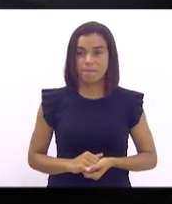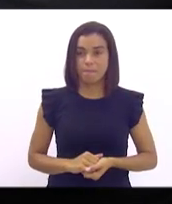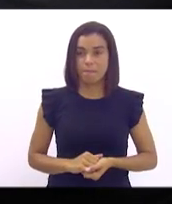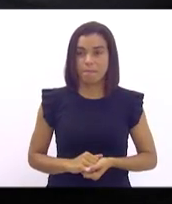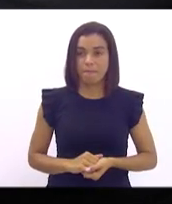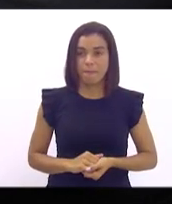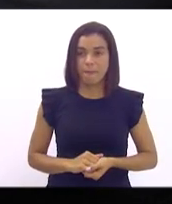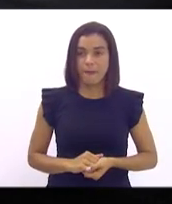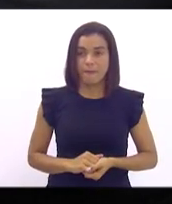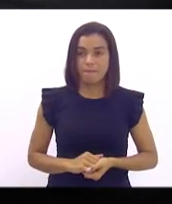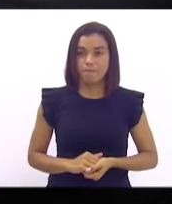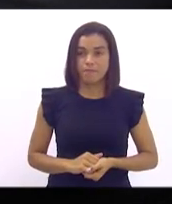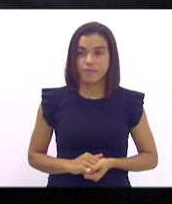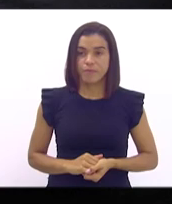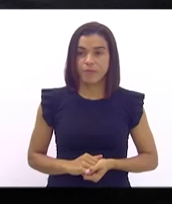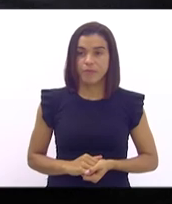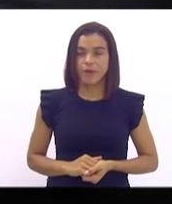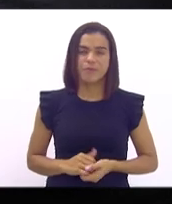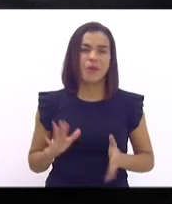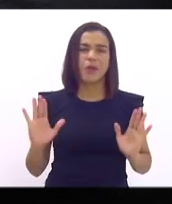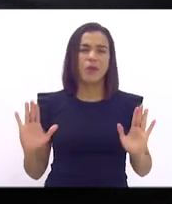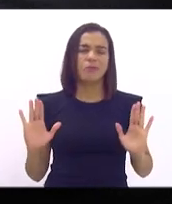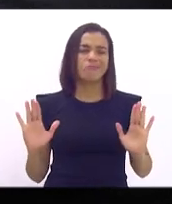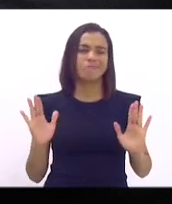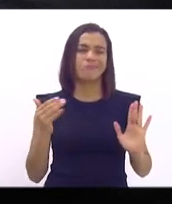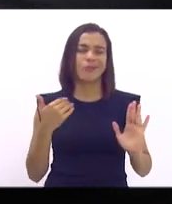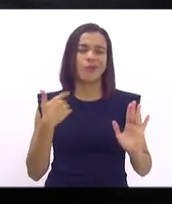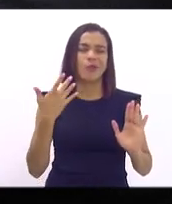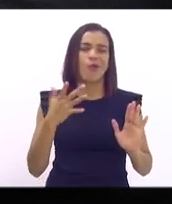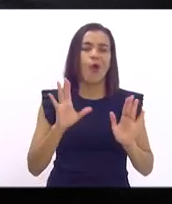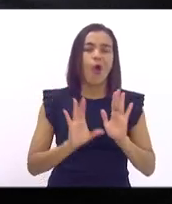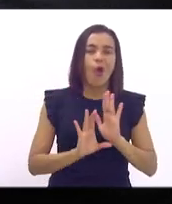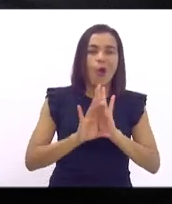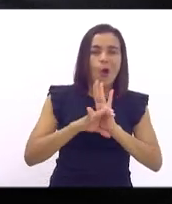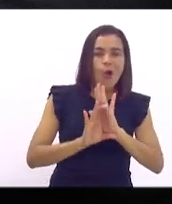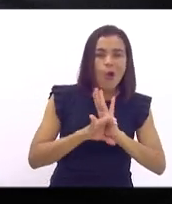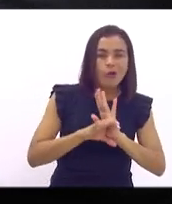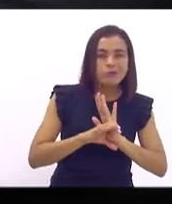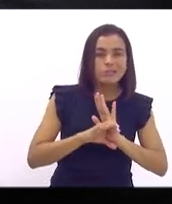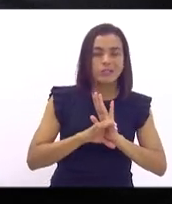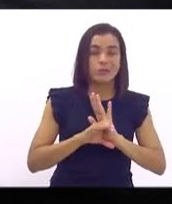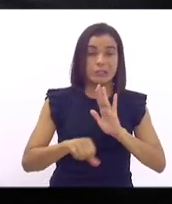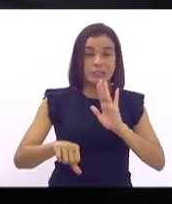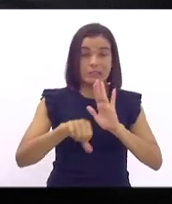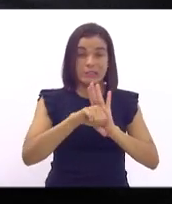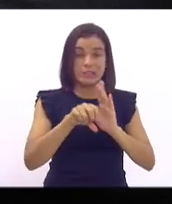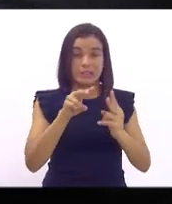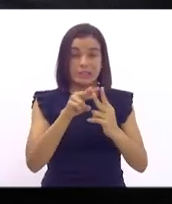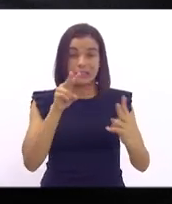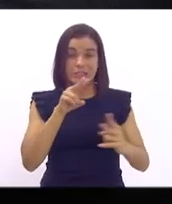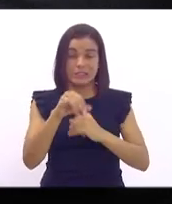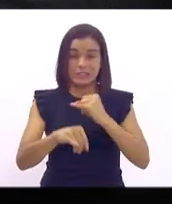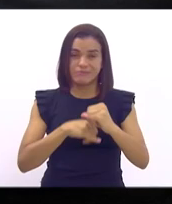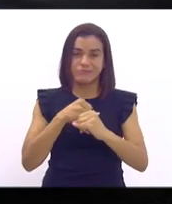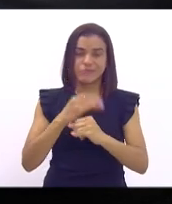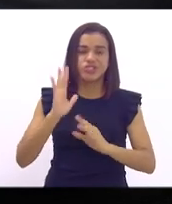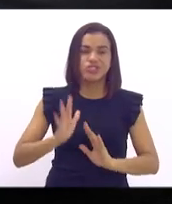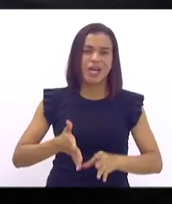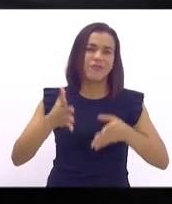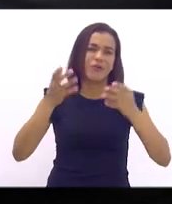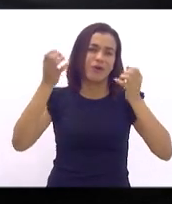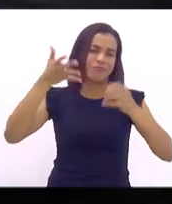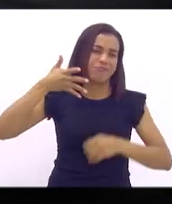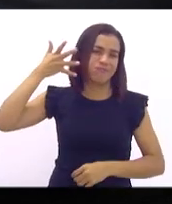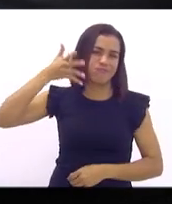E aí, né, eu não vou nem entrar no conceito de crime cibernético, porque eu pressuponho que isso já tenha sido